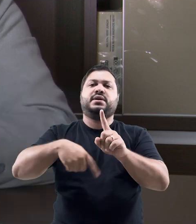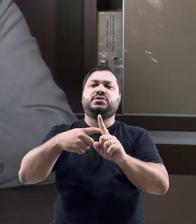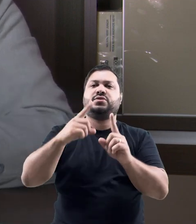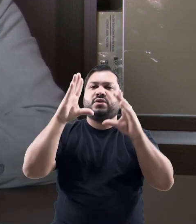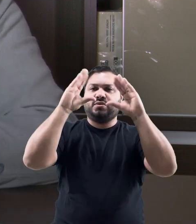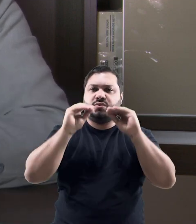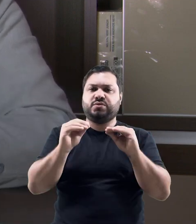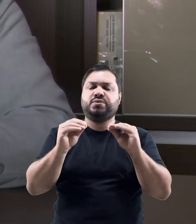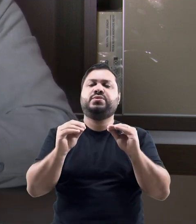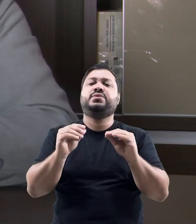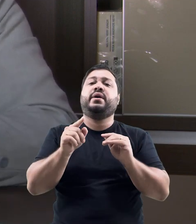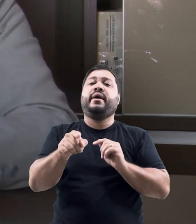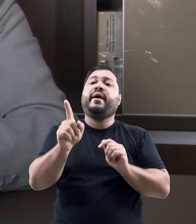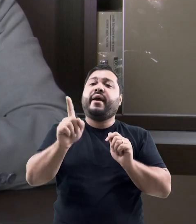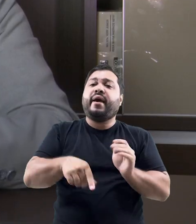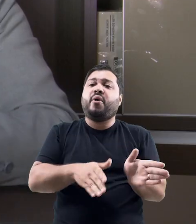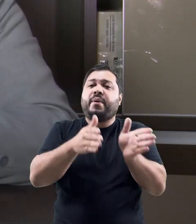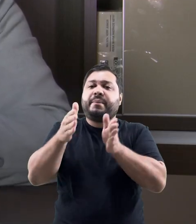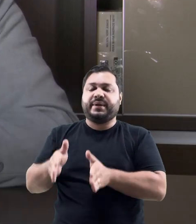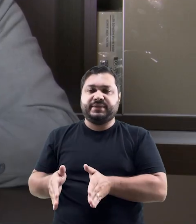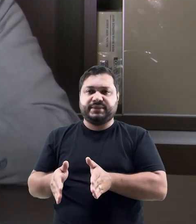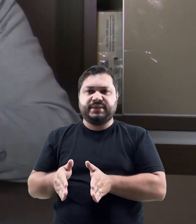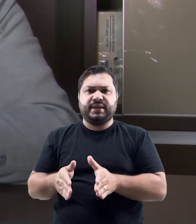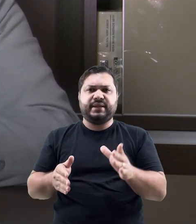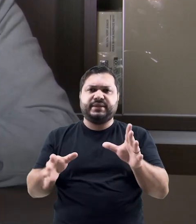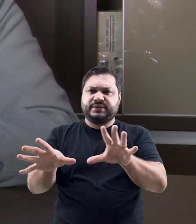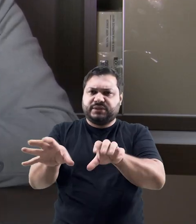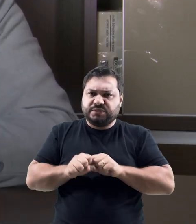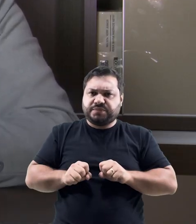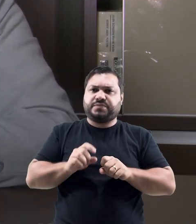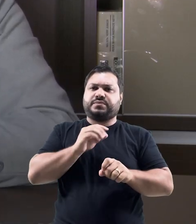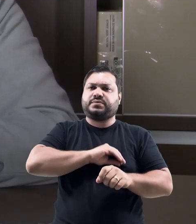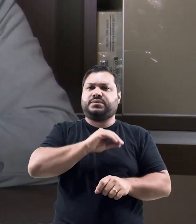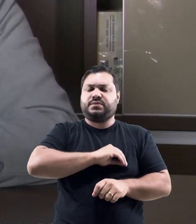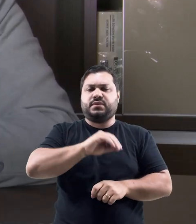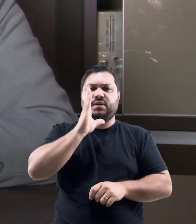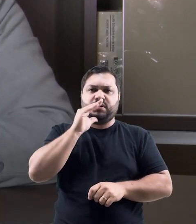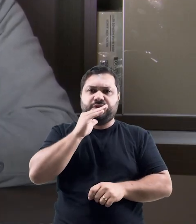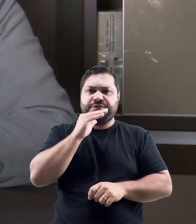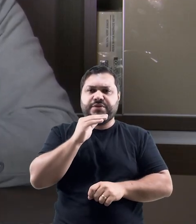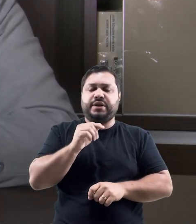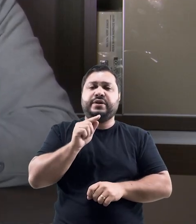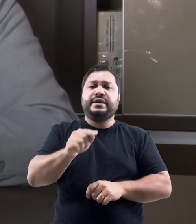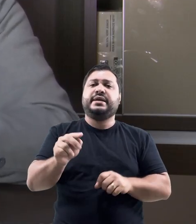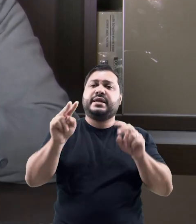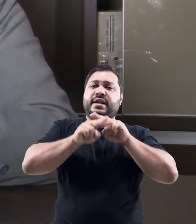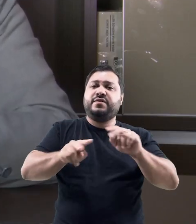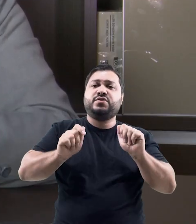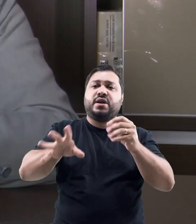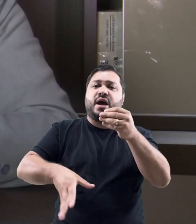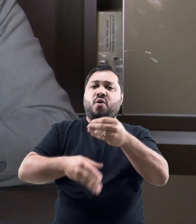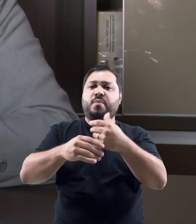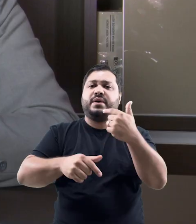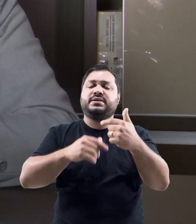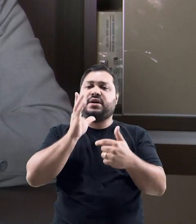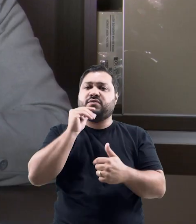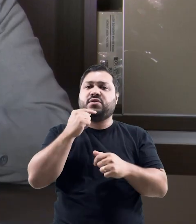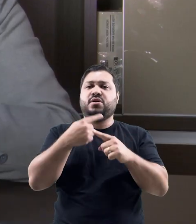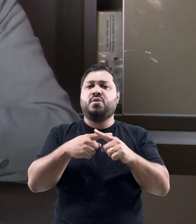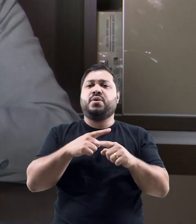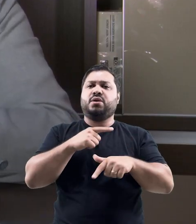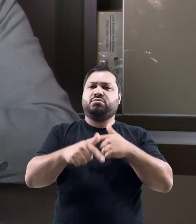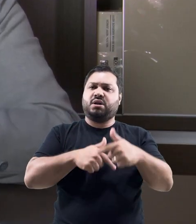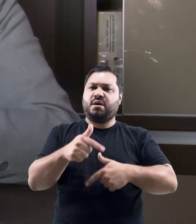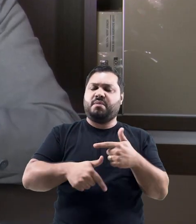adicional noturno, ele é uma parcela que se incorpora ao salário do trabalhador e que ele visa compensar esse trabalhador